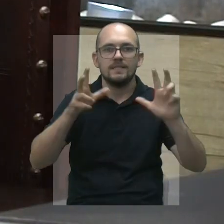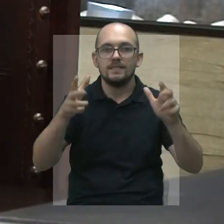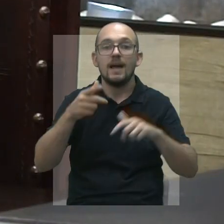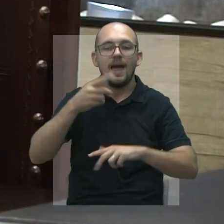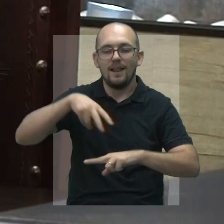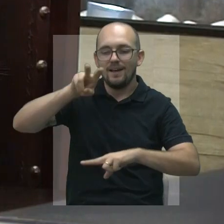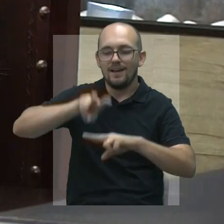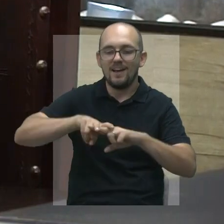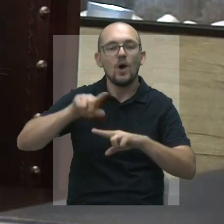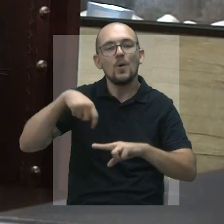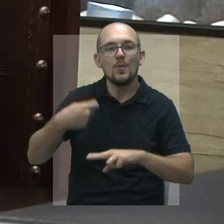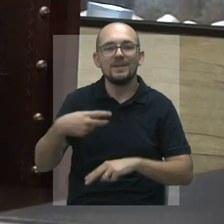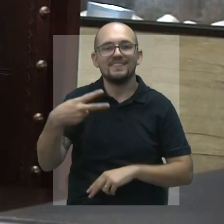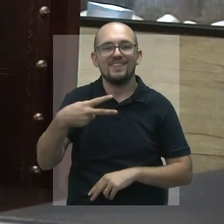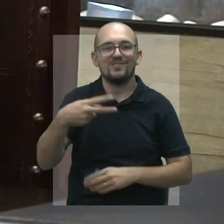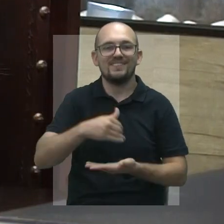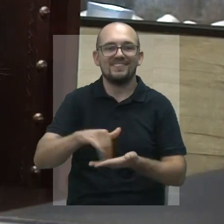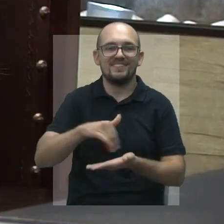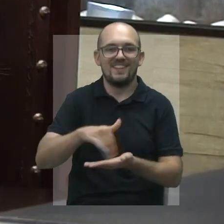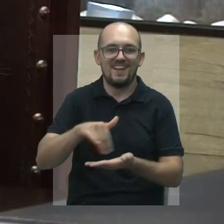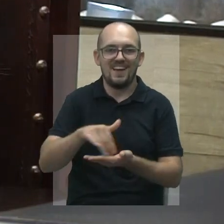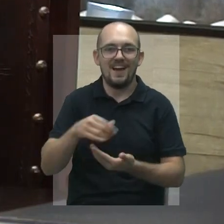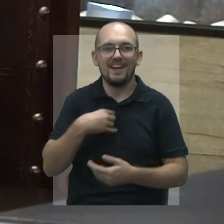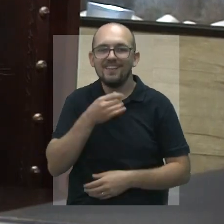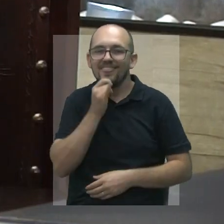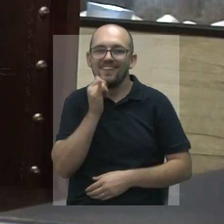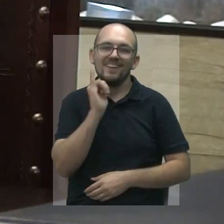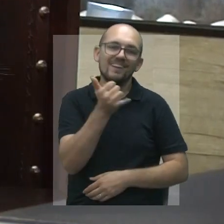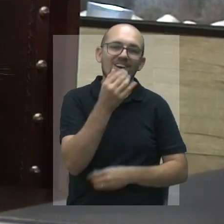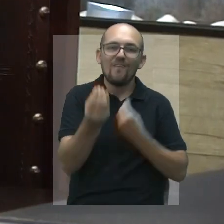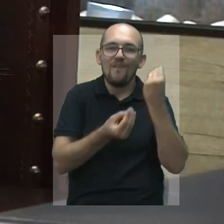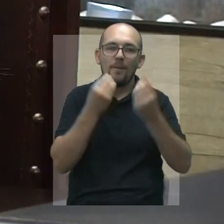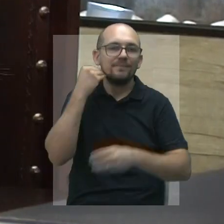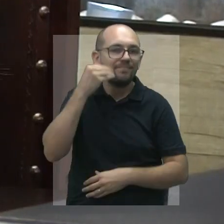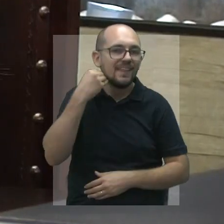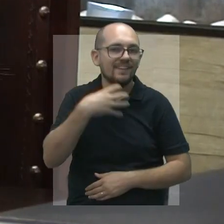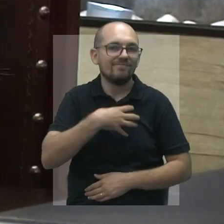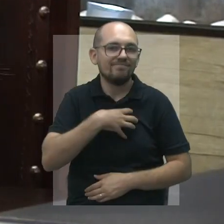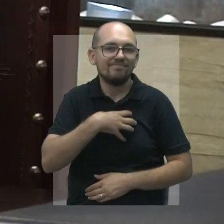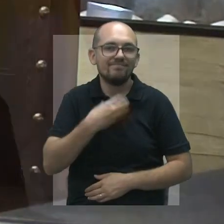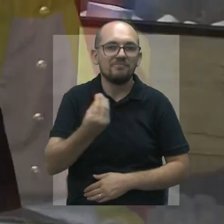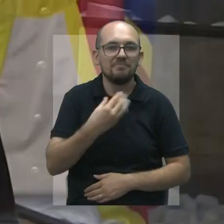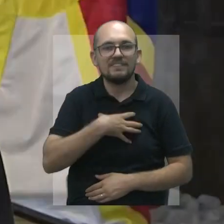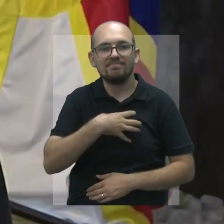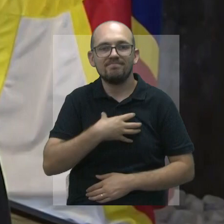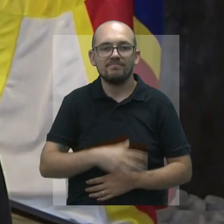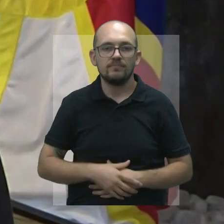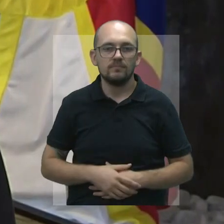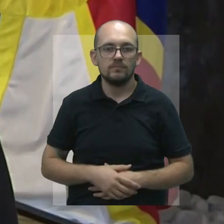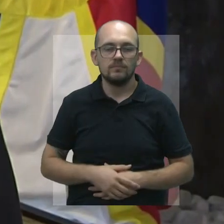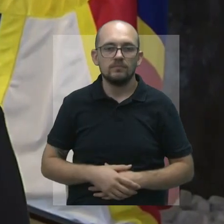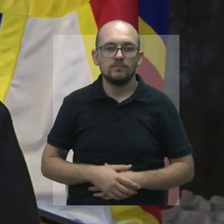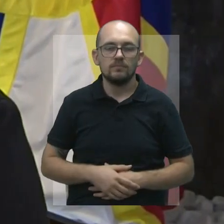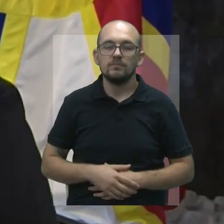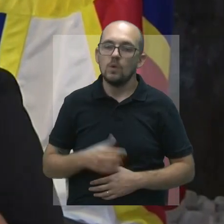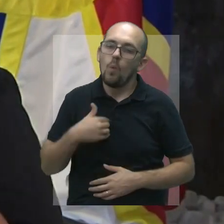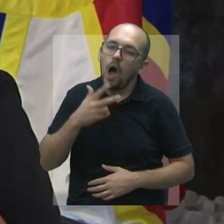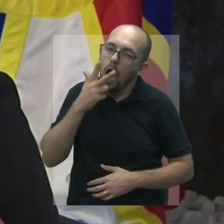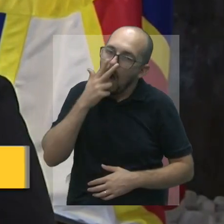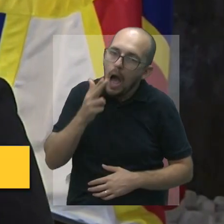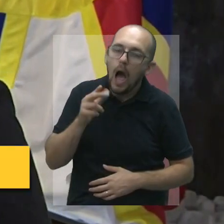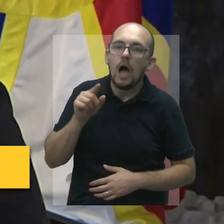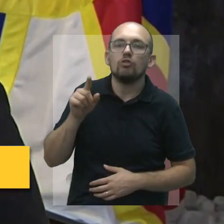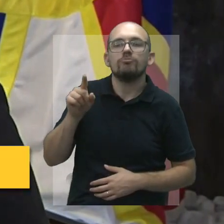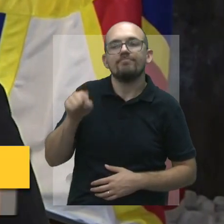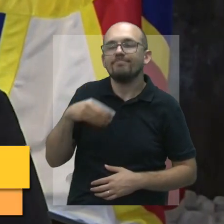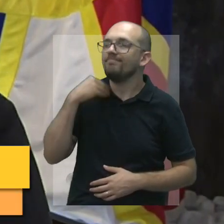secretária e conta como foi a experiência de ser membro da mesa diretora na sessão simulada. Eu acho que é uma experiência muito